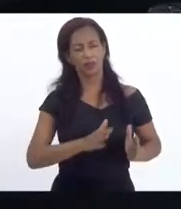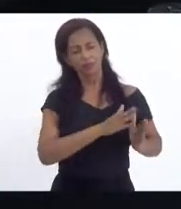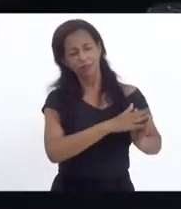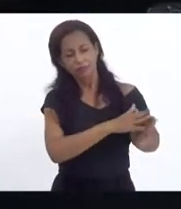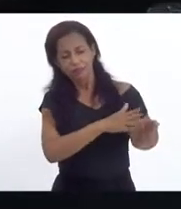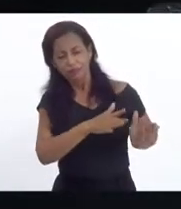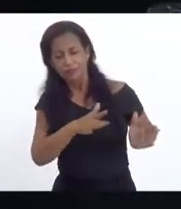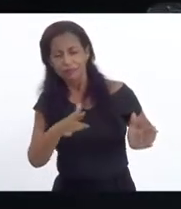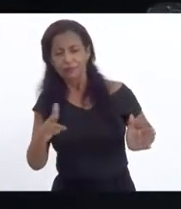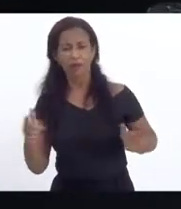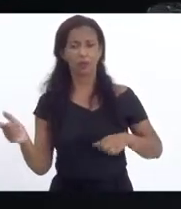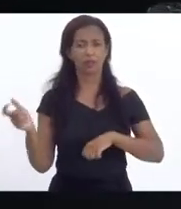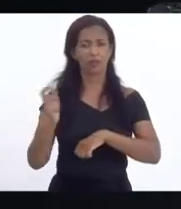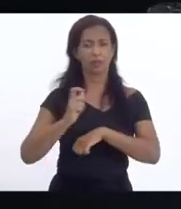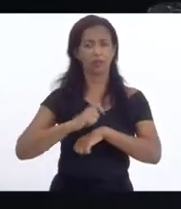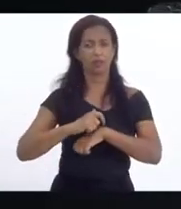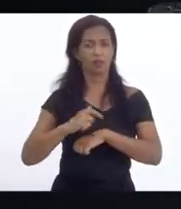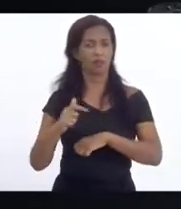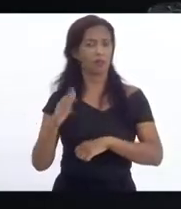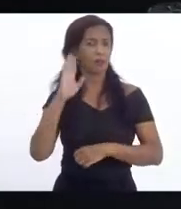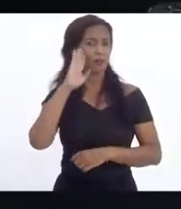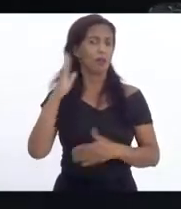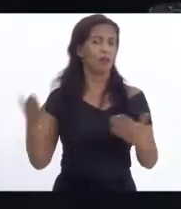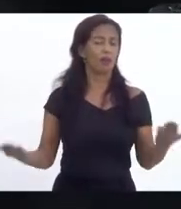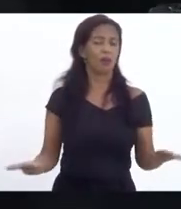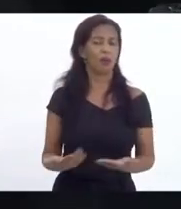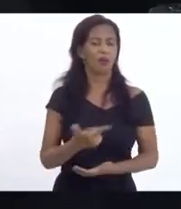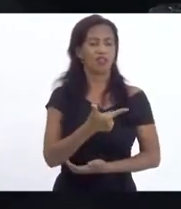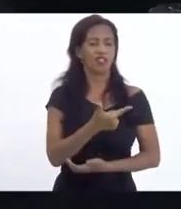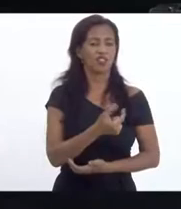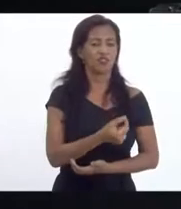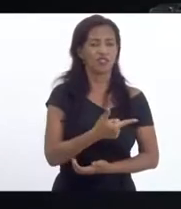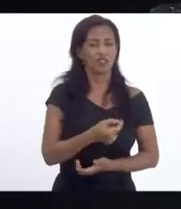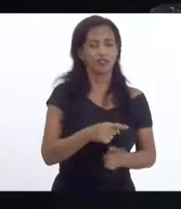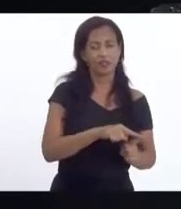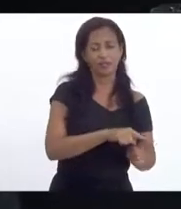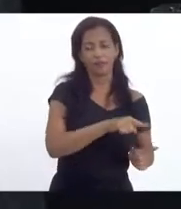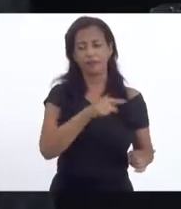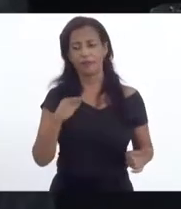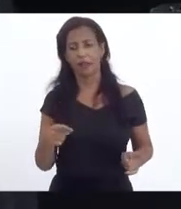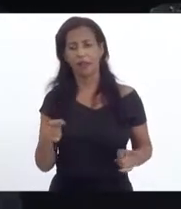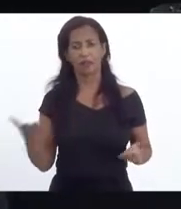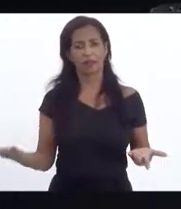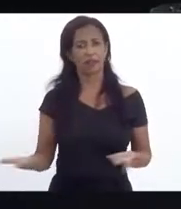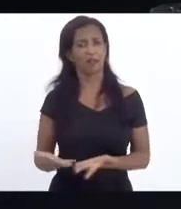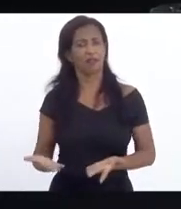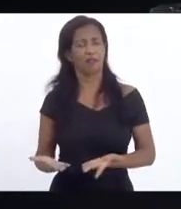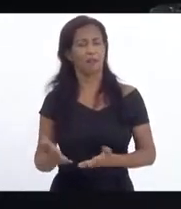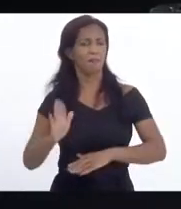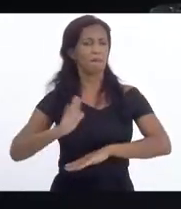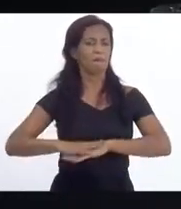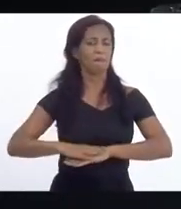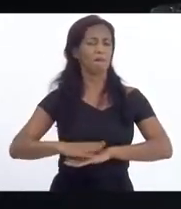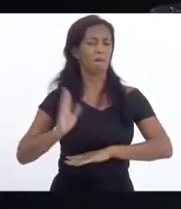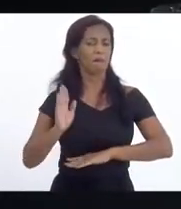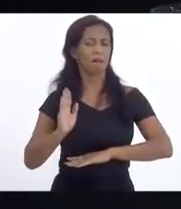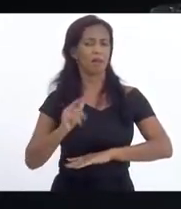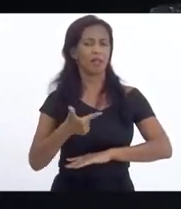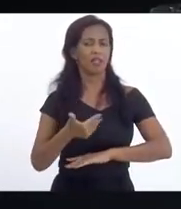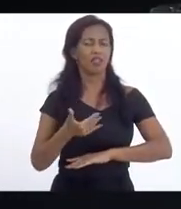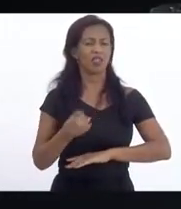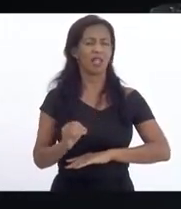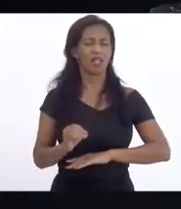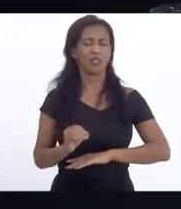tempo, normalmente agora, em 2020 para cá, com cerca de mais de